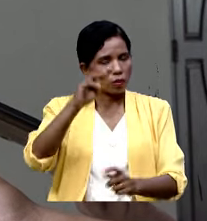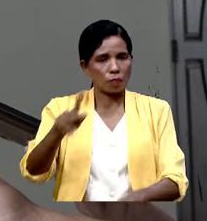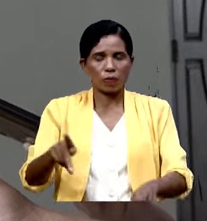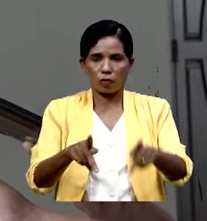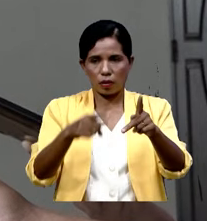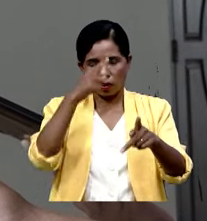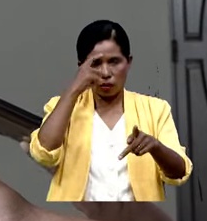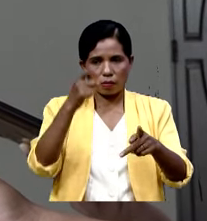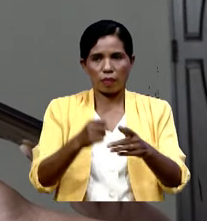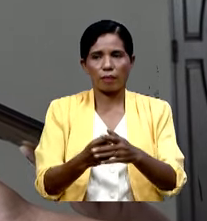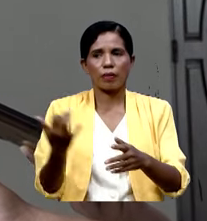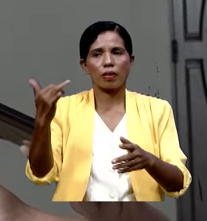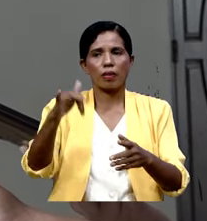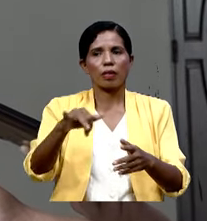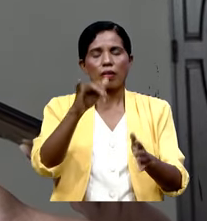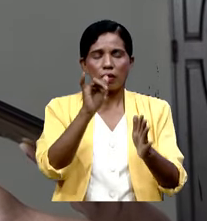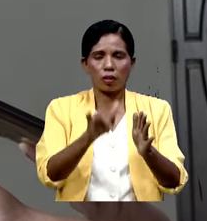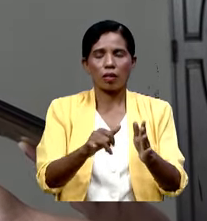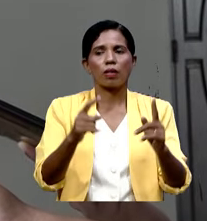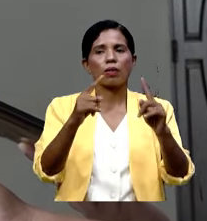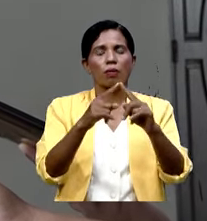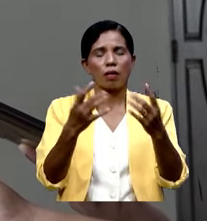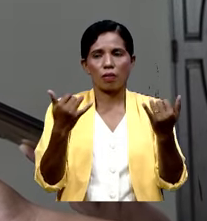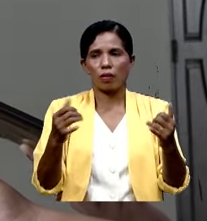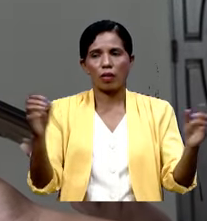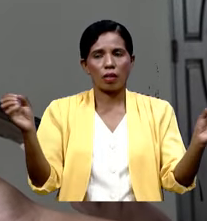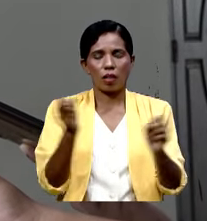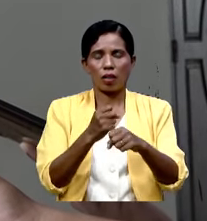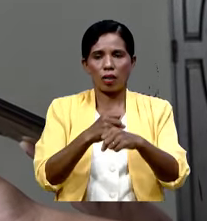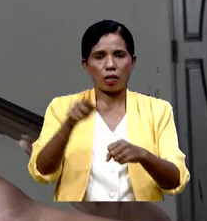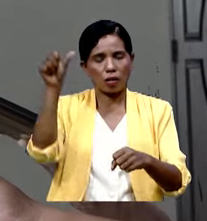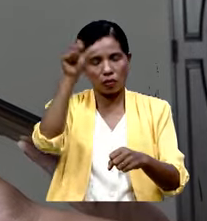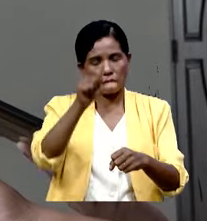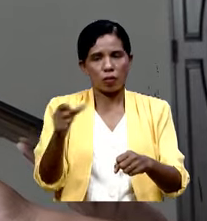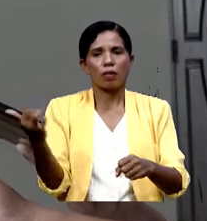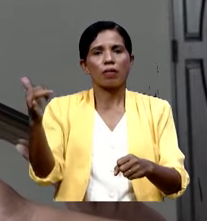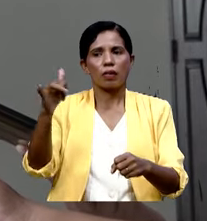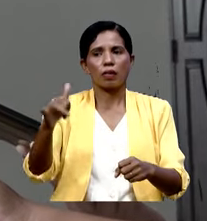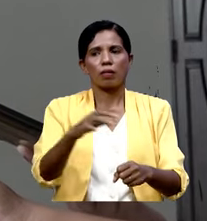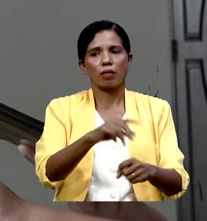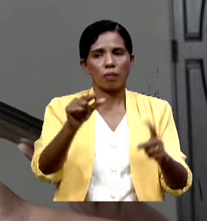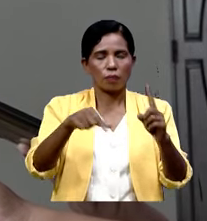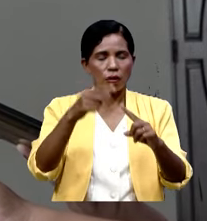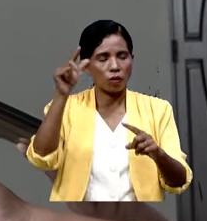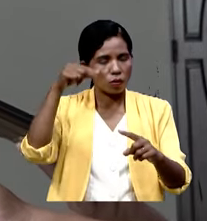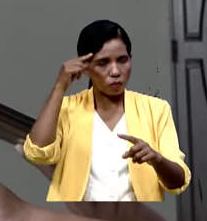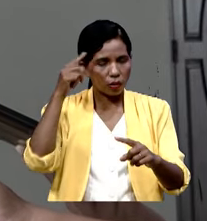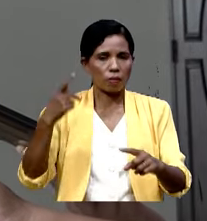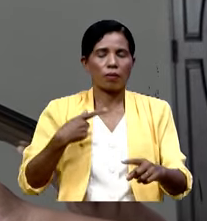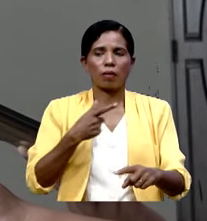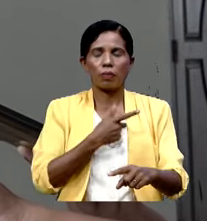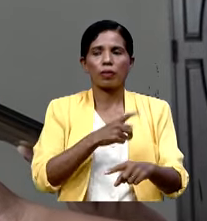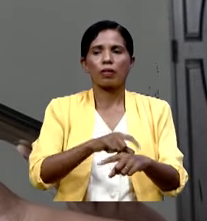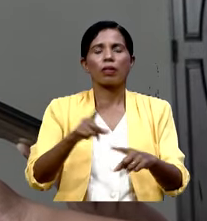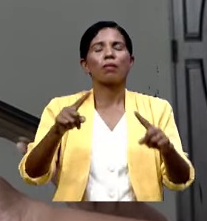durante sirne existência to agora nunca iha auditoria ba sira. Durante ne ba governo, Parlamento Nacional, mas be